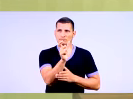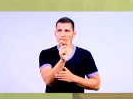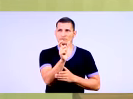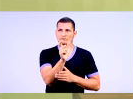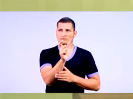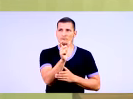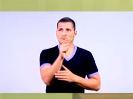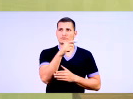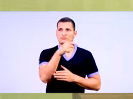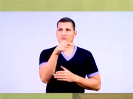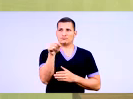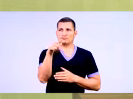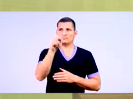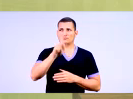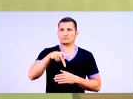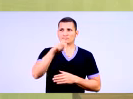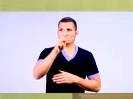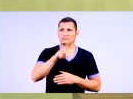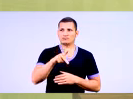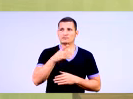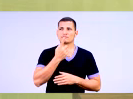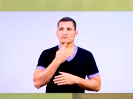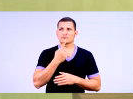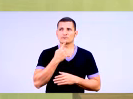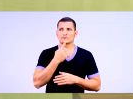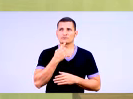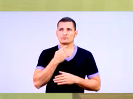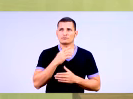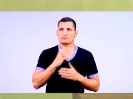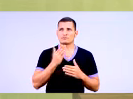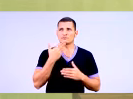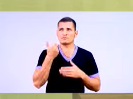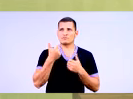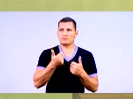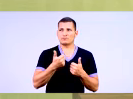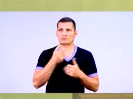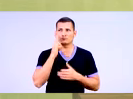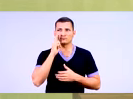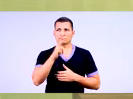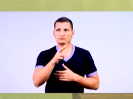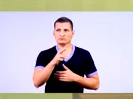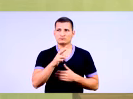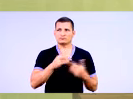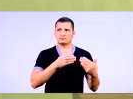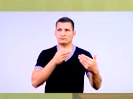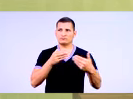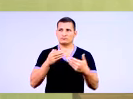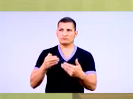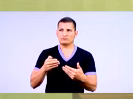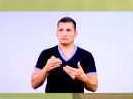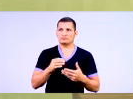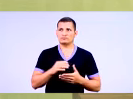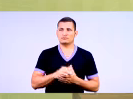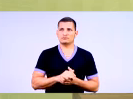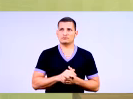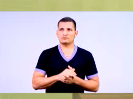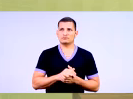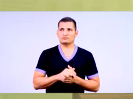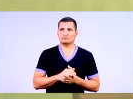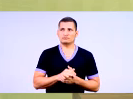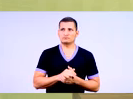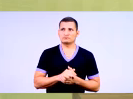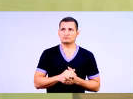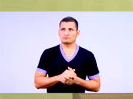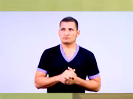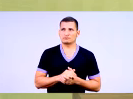o pincel vermelho, que, segundo eles, fica mais fácil para acompanhar. Grifando de preto, borra a letra.